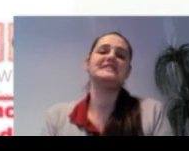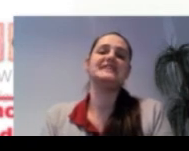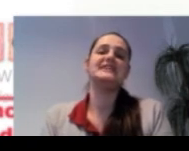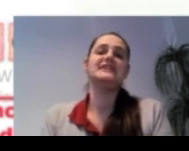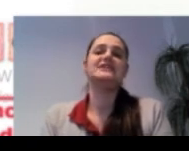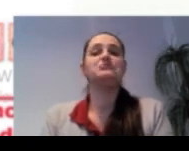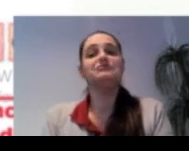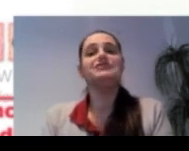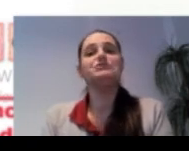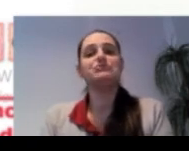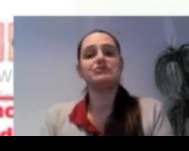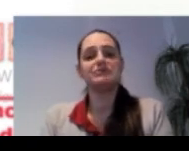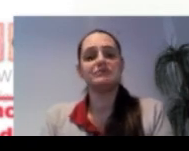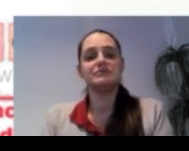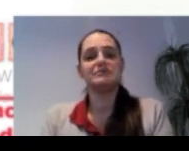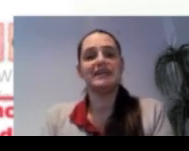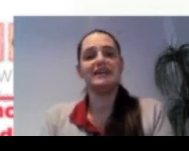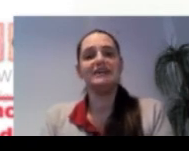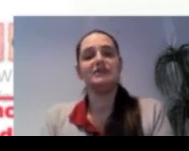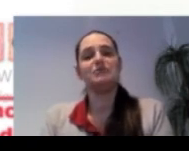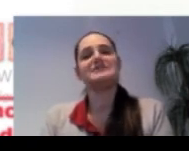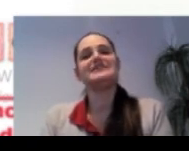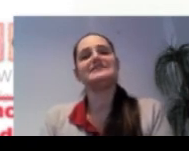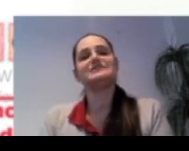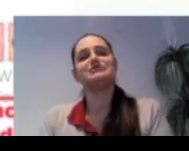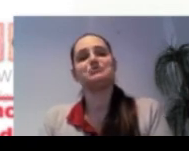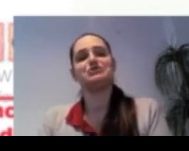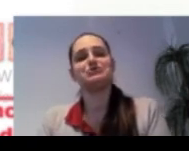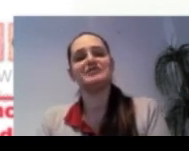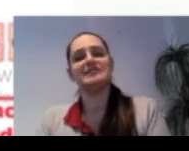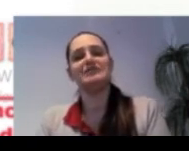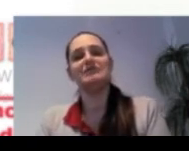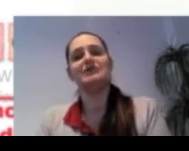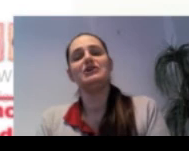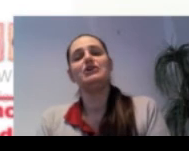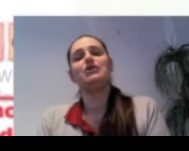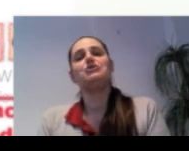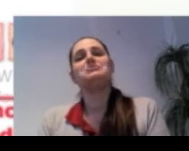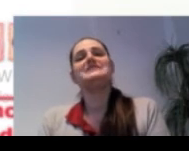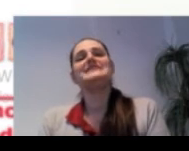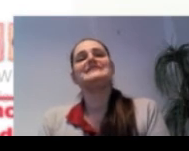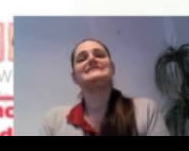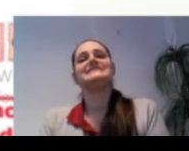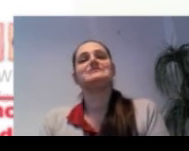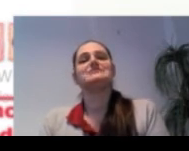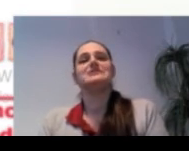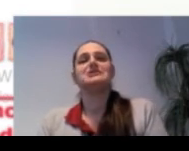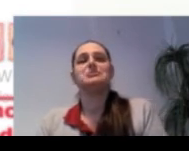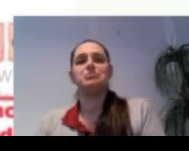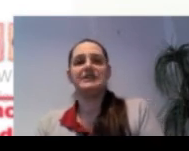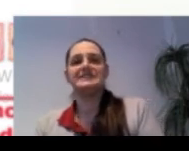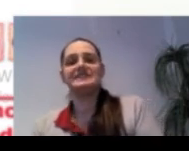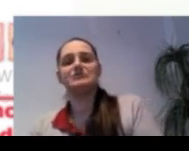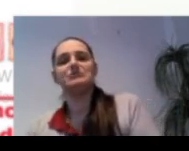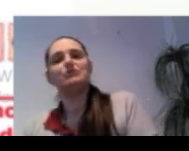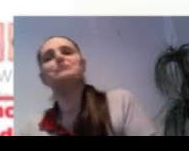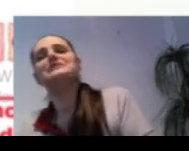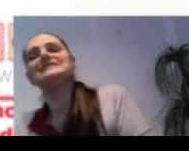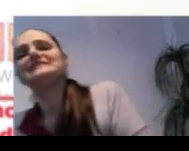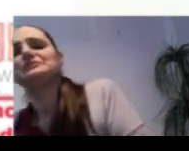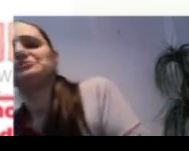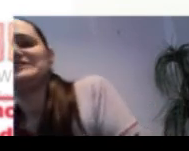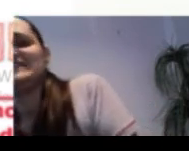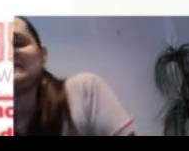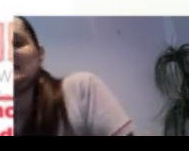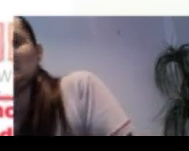podem acontecer no vírus, né? Ou uma delação de substituição, ou uma delação por adição, ou